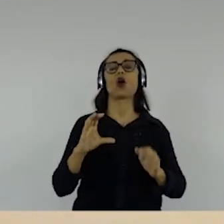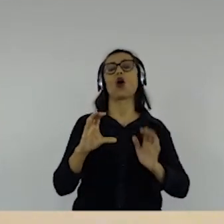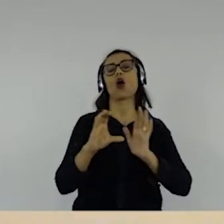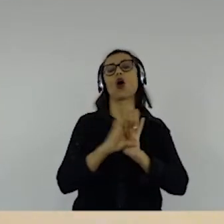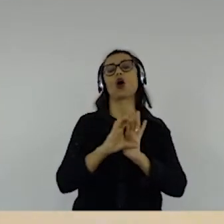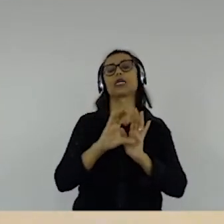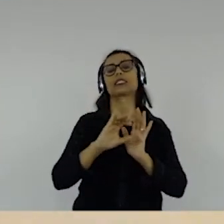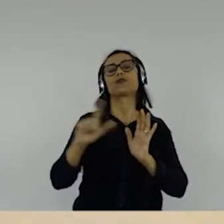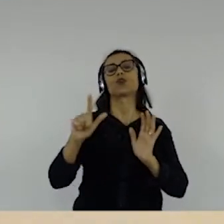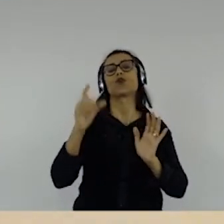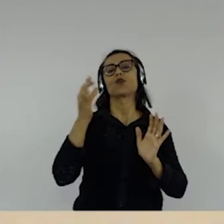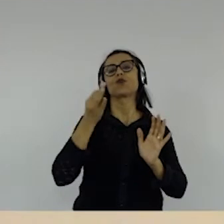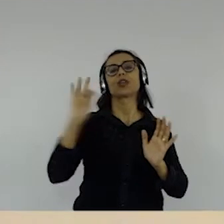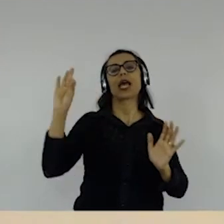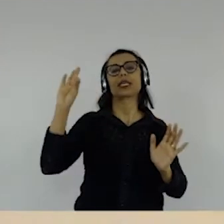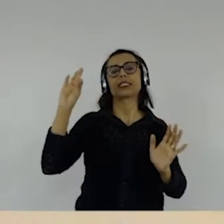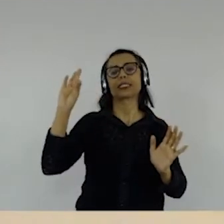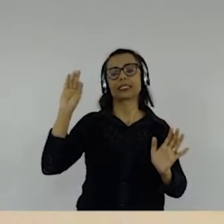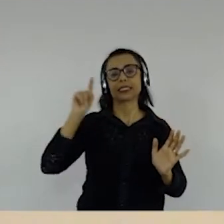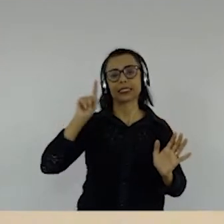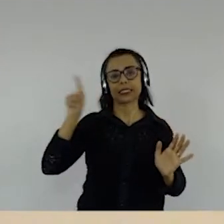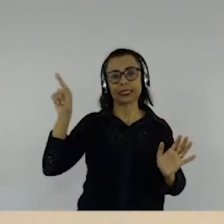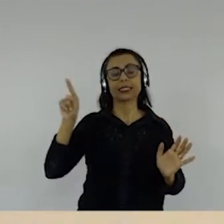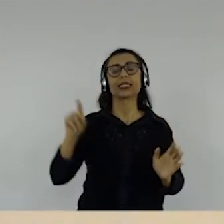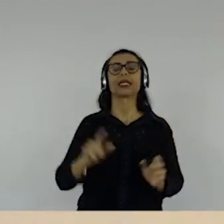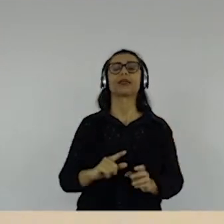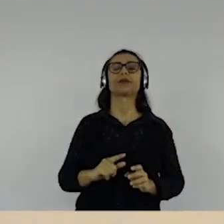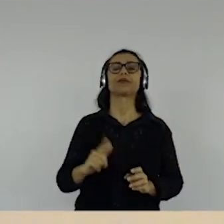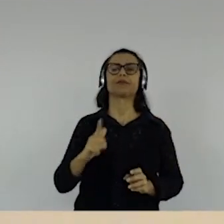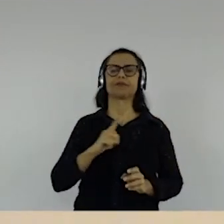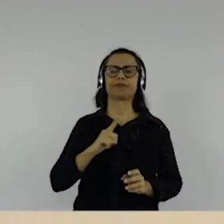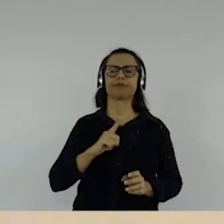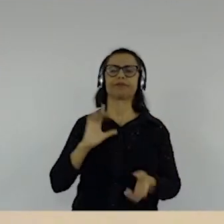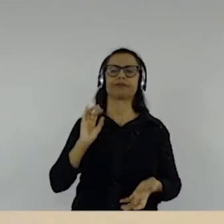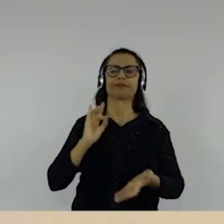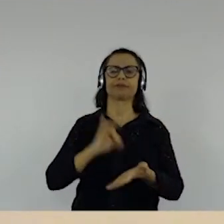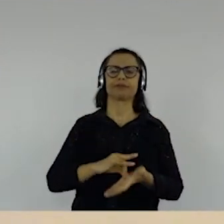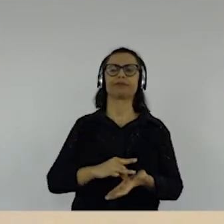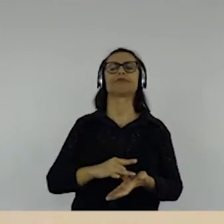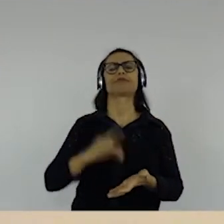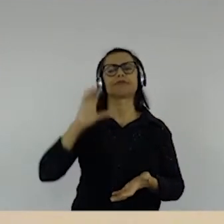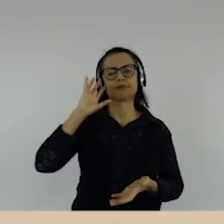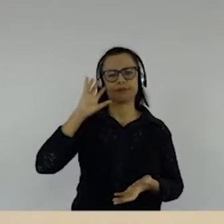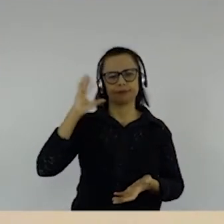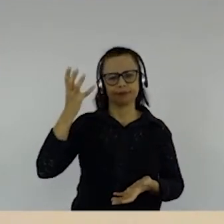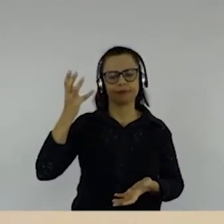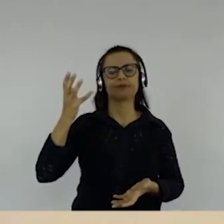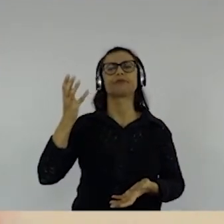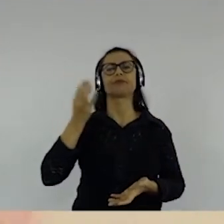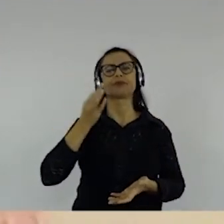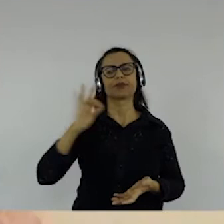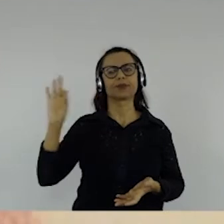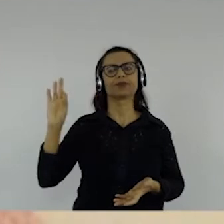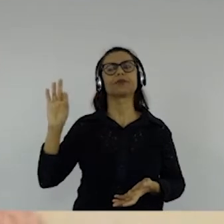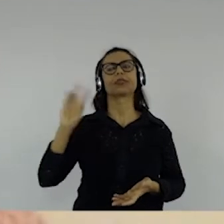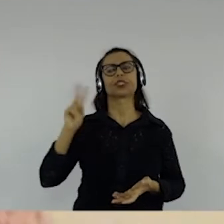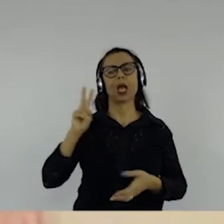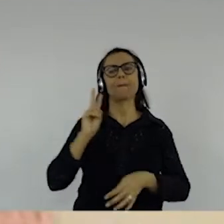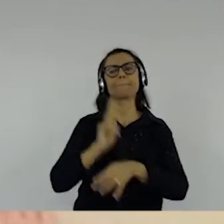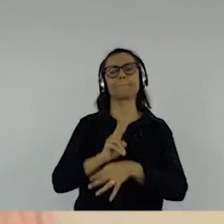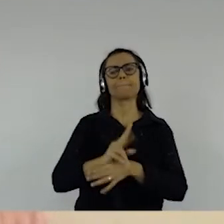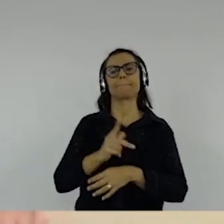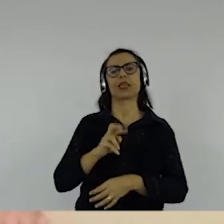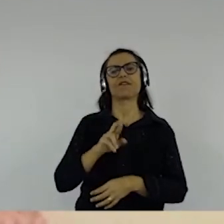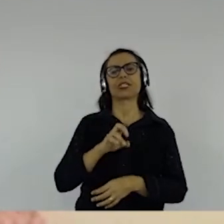francês, porque, de fato, aqui nós temos uma solução que foi prevista, mas